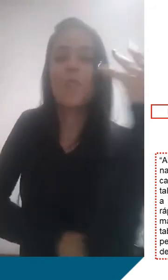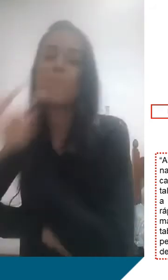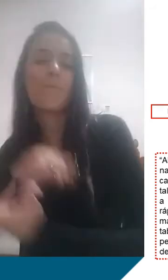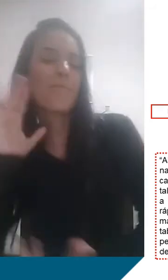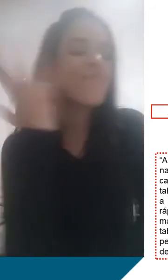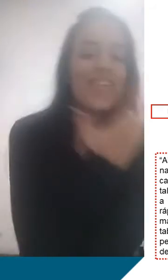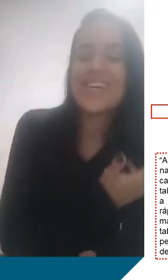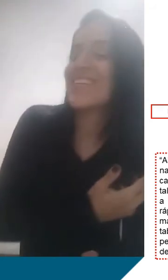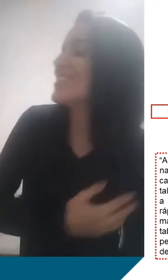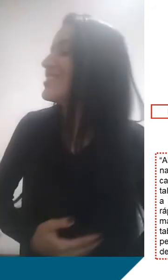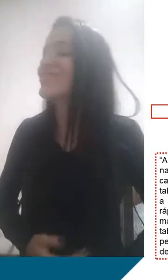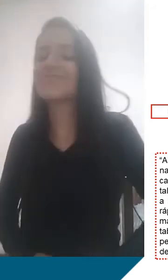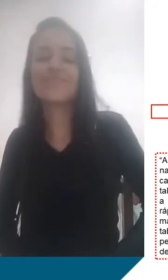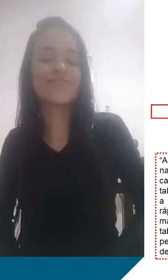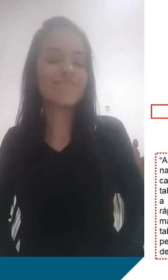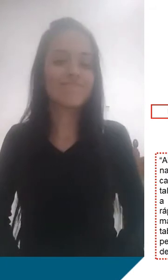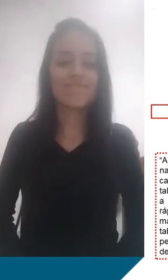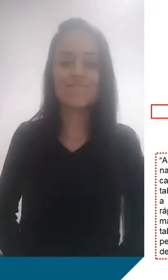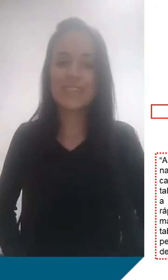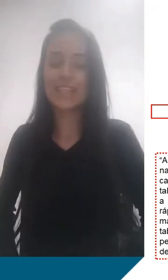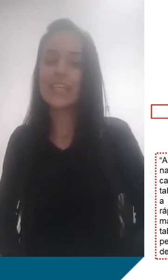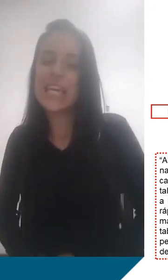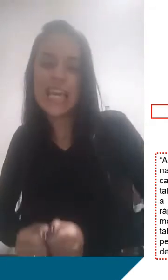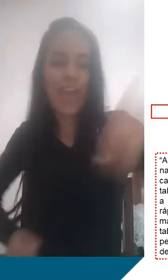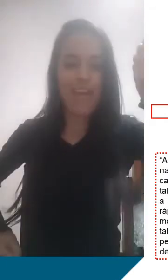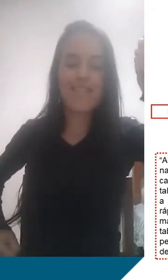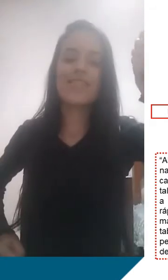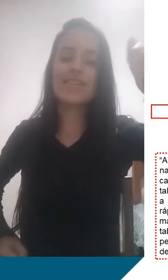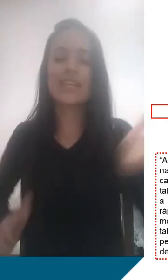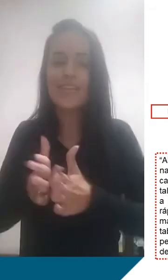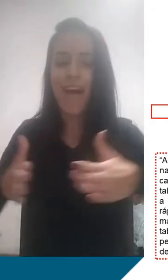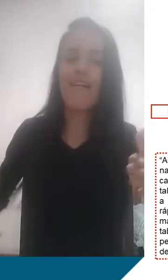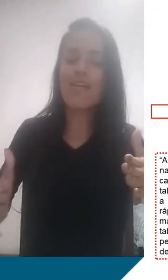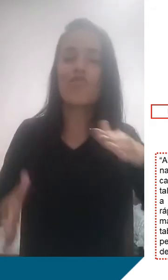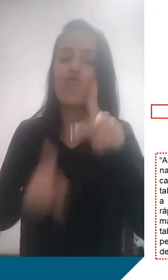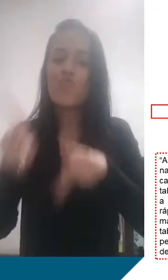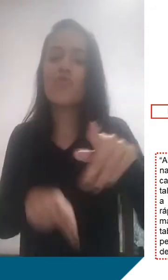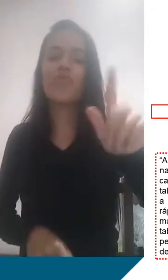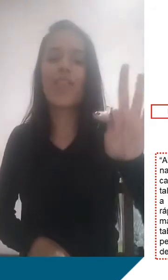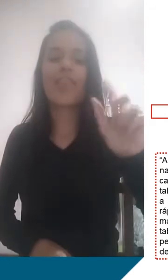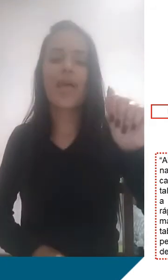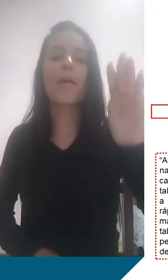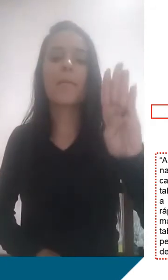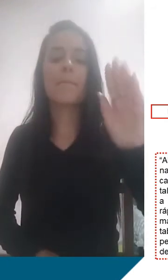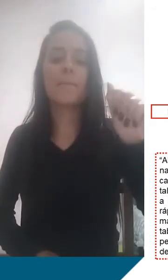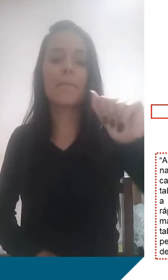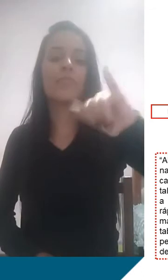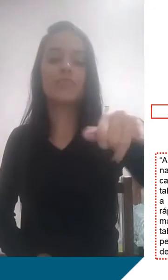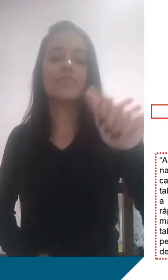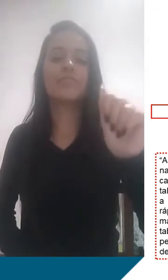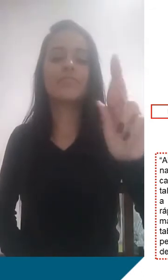matas do Ipu, onde campeava sua guerreira tribo, da grande nação tabajara. O pé grácil e nu, mal